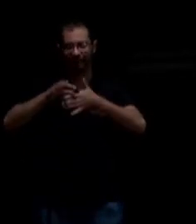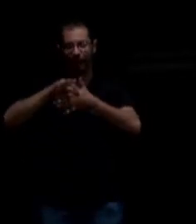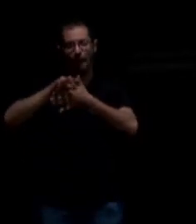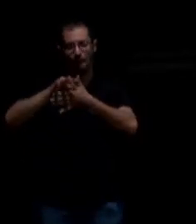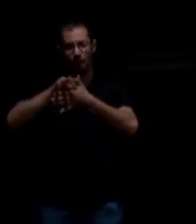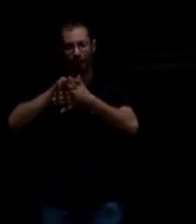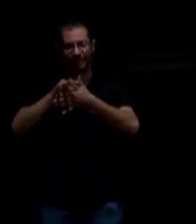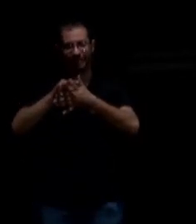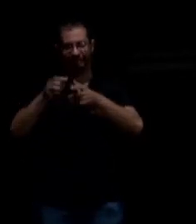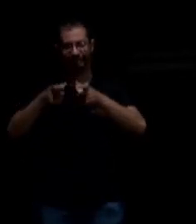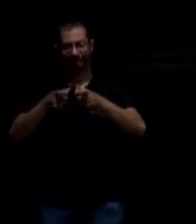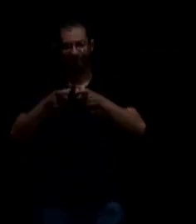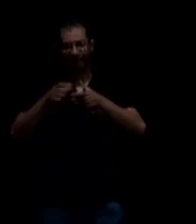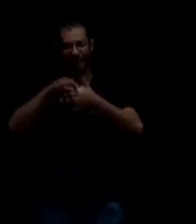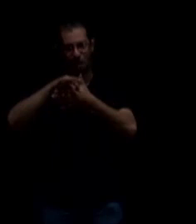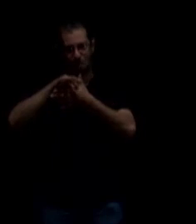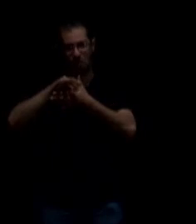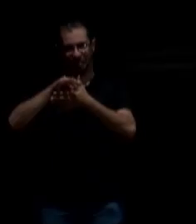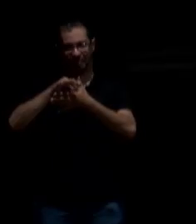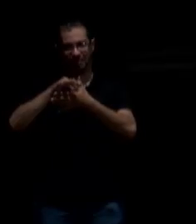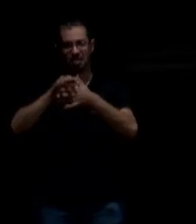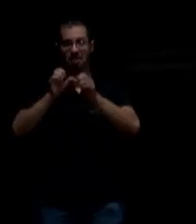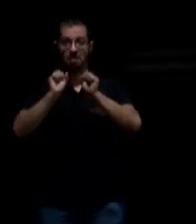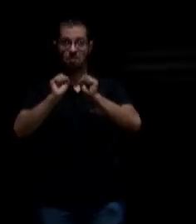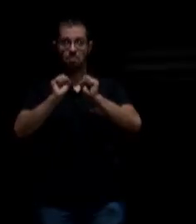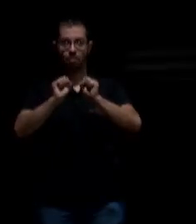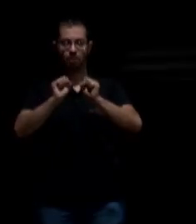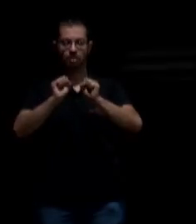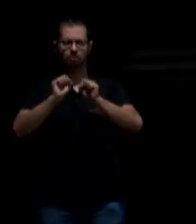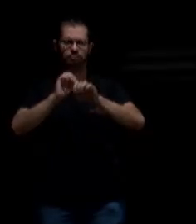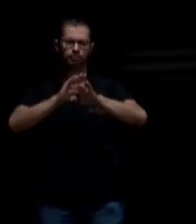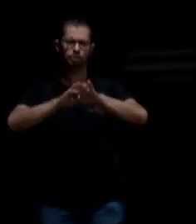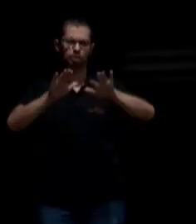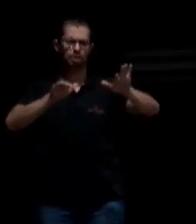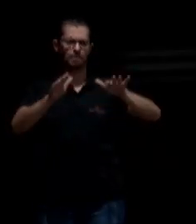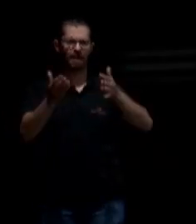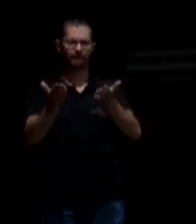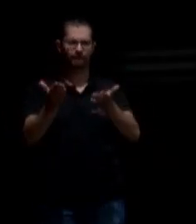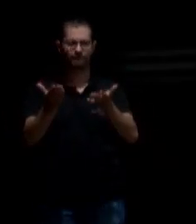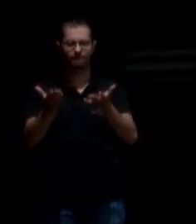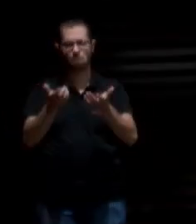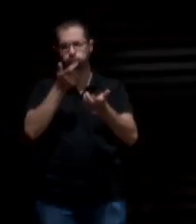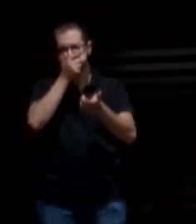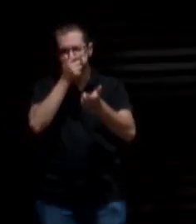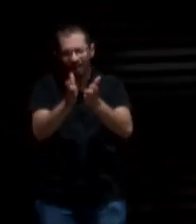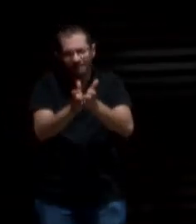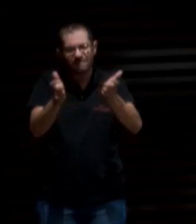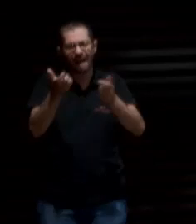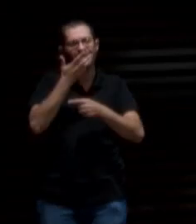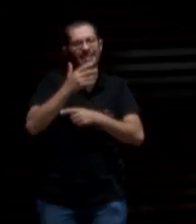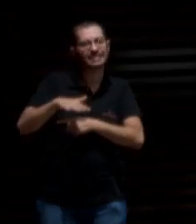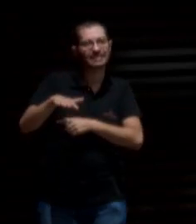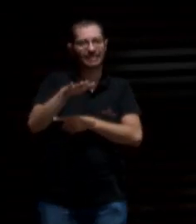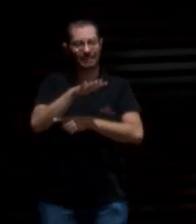crianças defendendo uma ideologia nefasta, mas quando um pastor fala que Deus